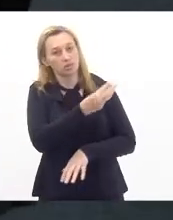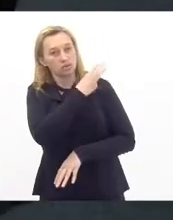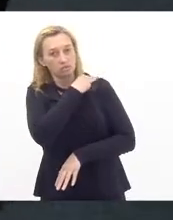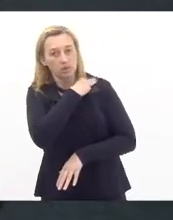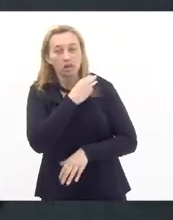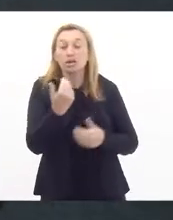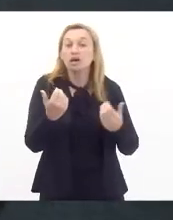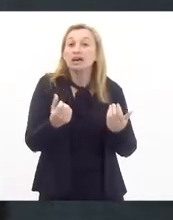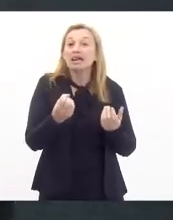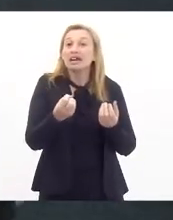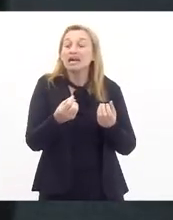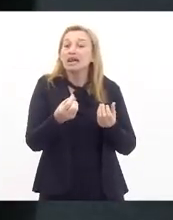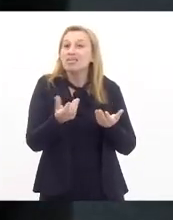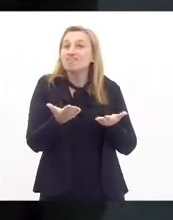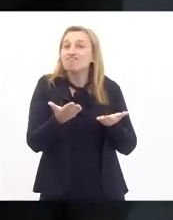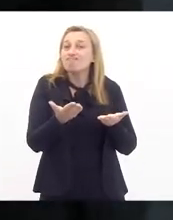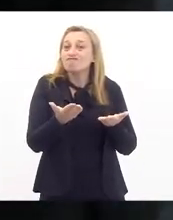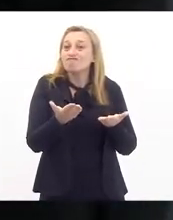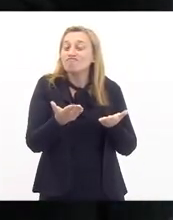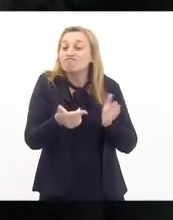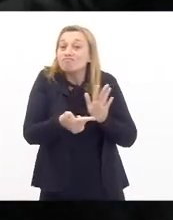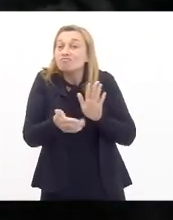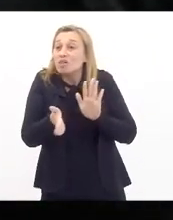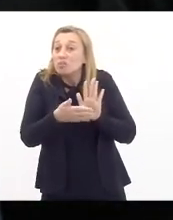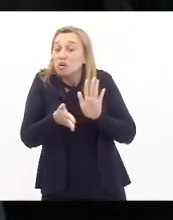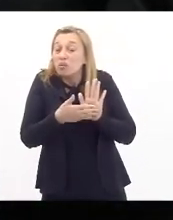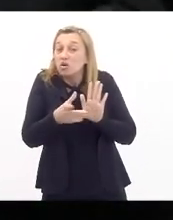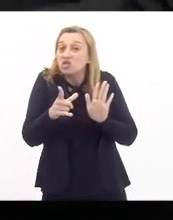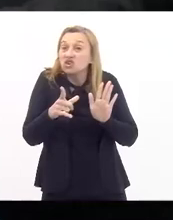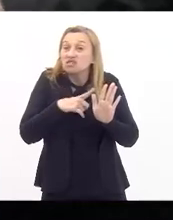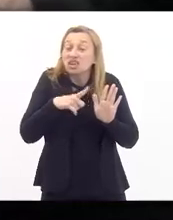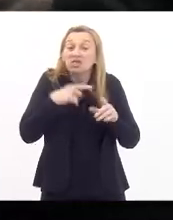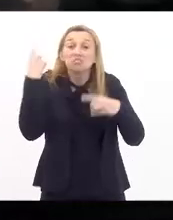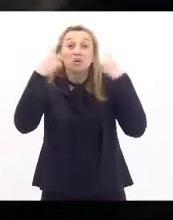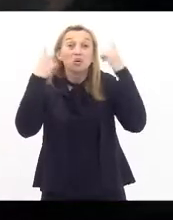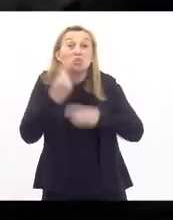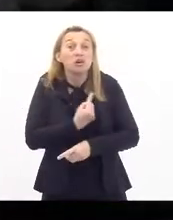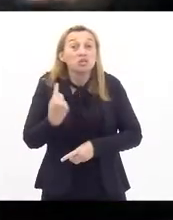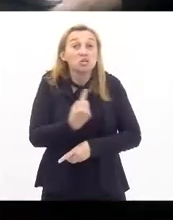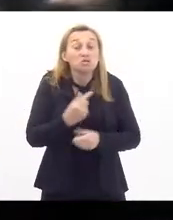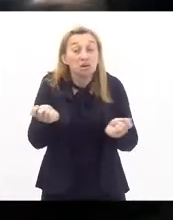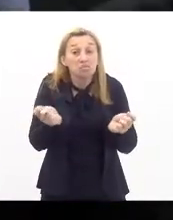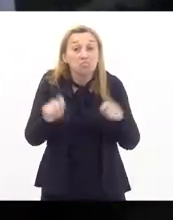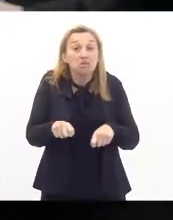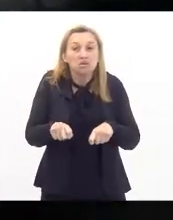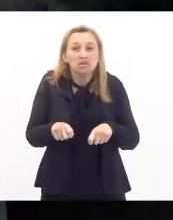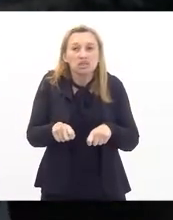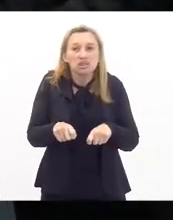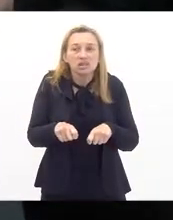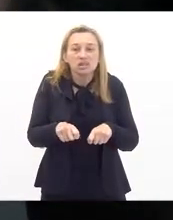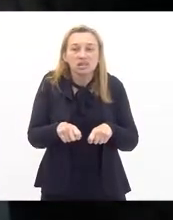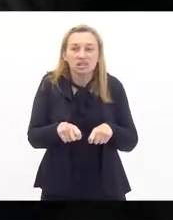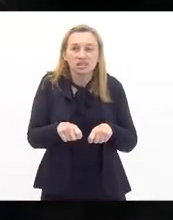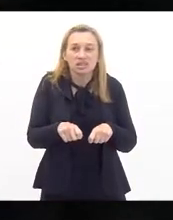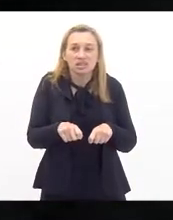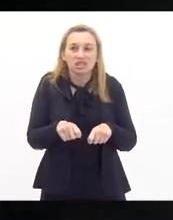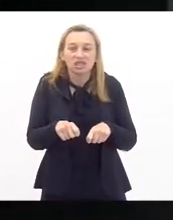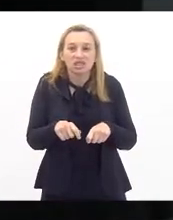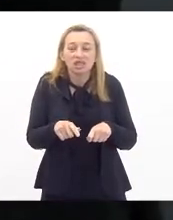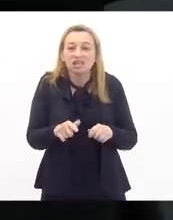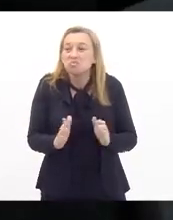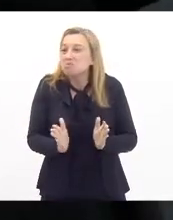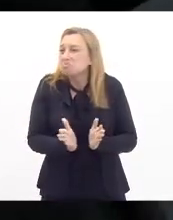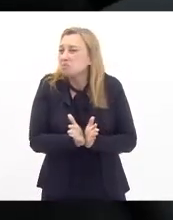ela trouxe é uma proposta que nos preocupa muito pela possibilidade de ali gerar